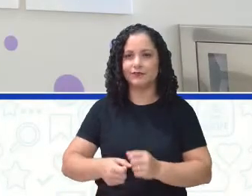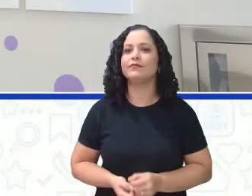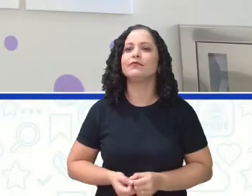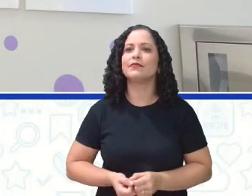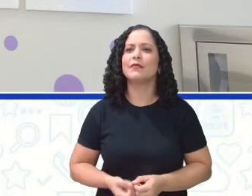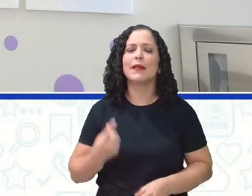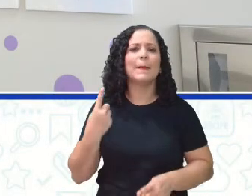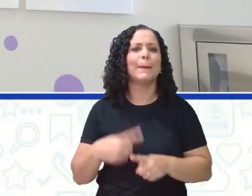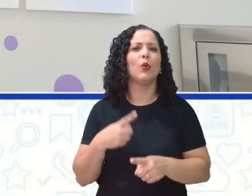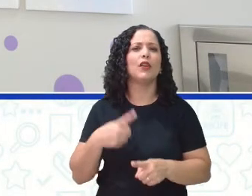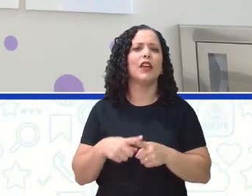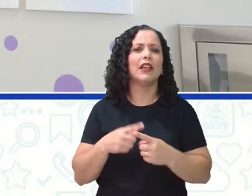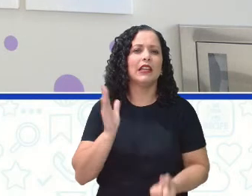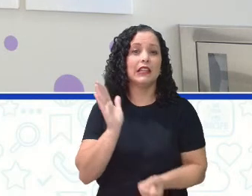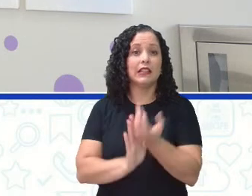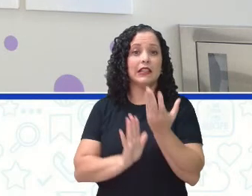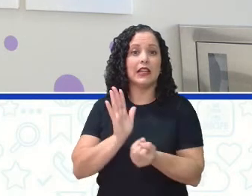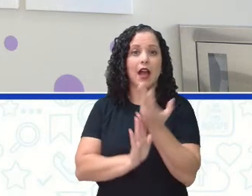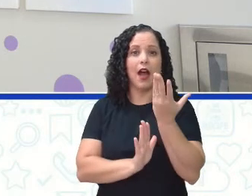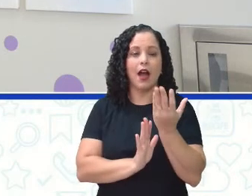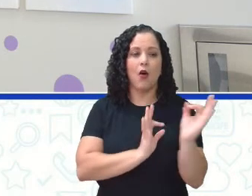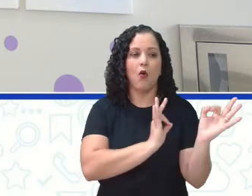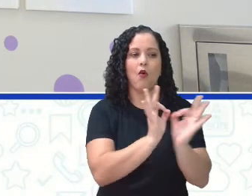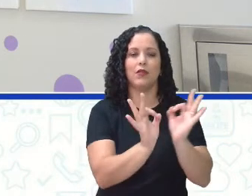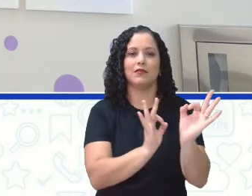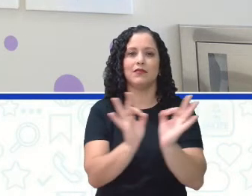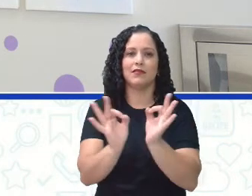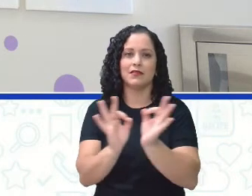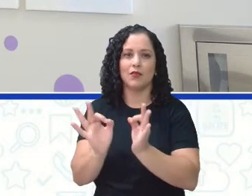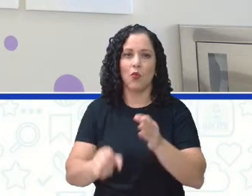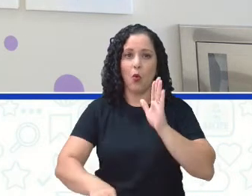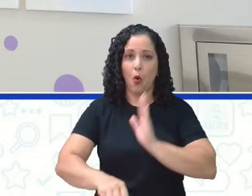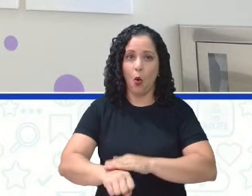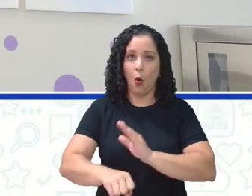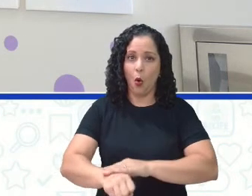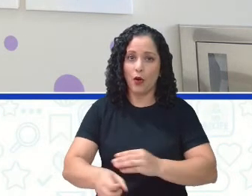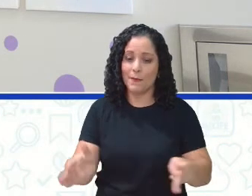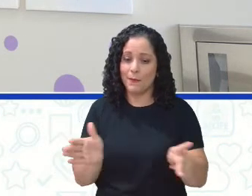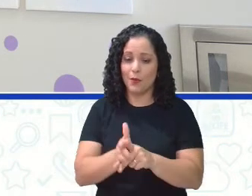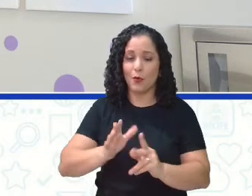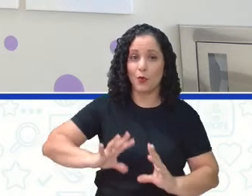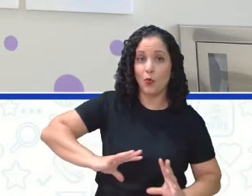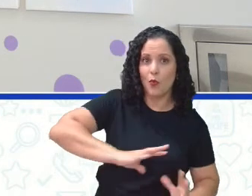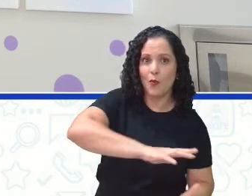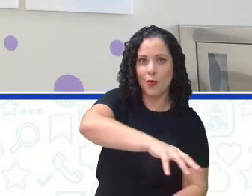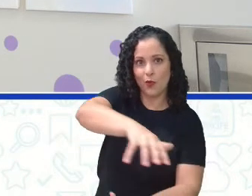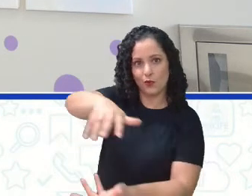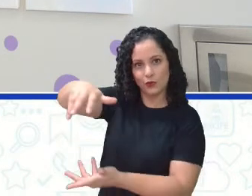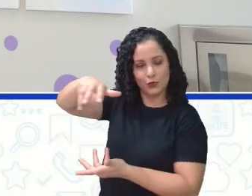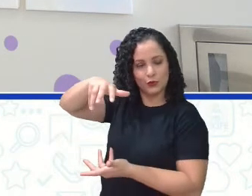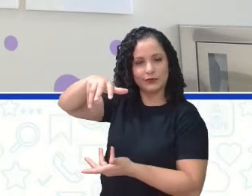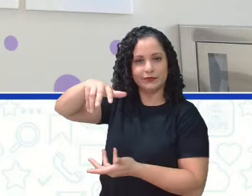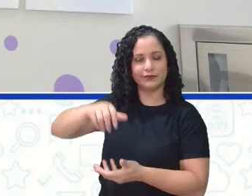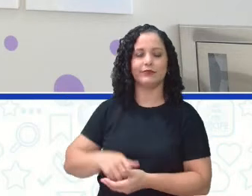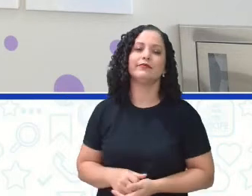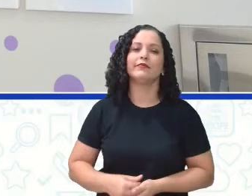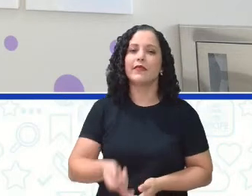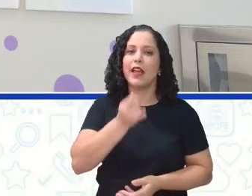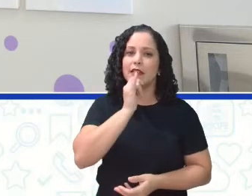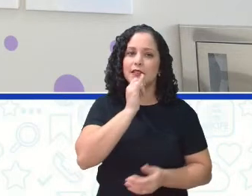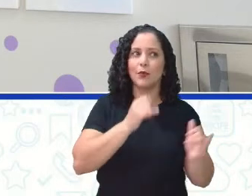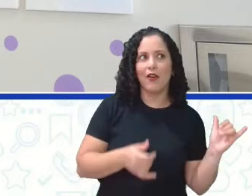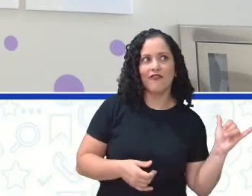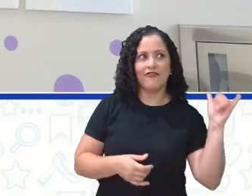foi criado? Para ter um sistema de ajuste de hora global. Por quê? Principalmente em relação aí às